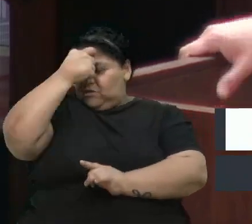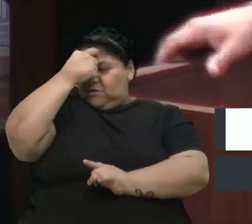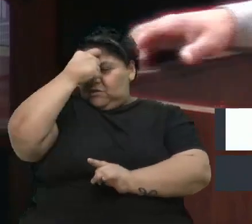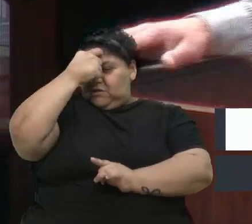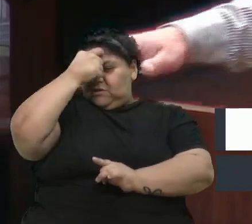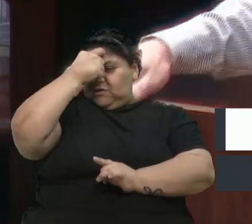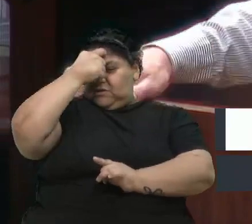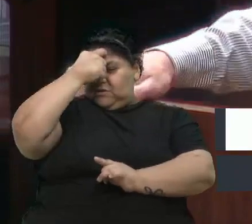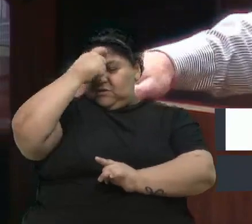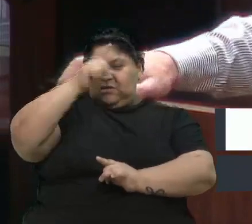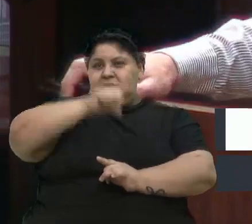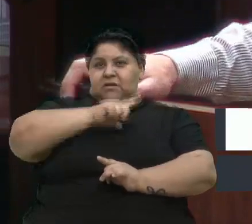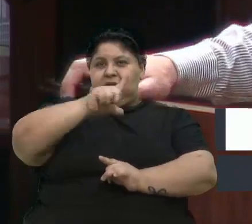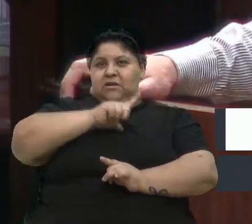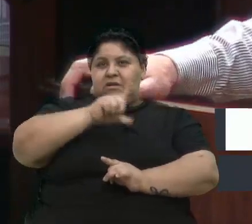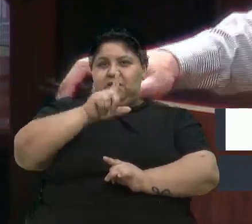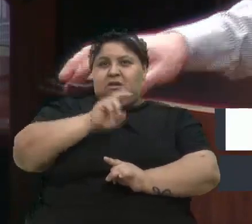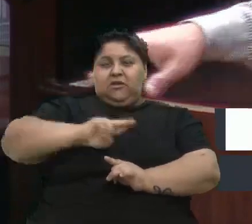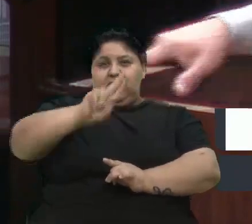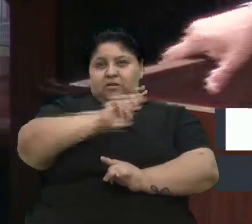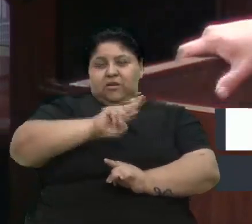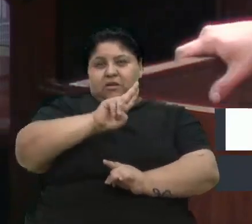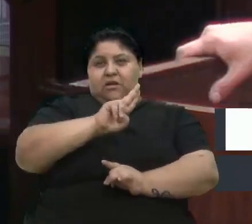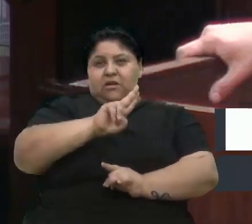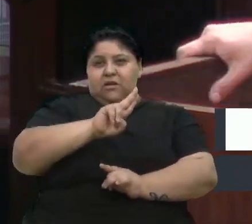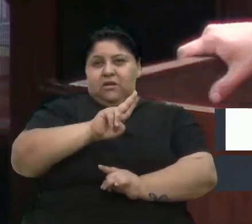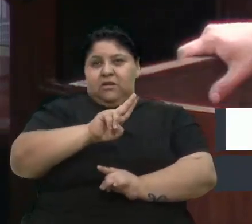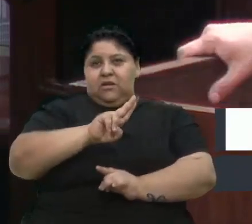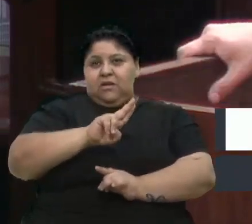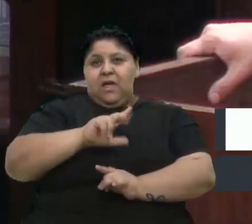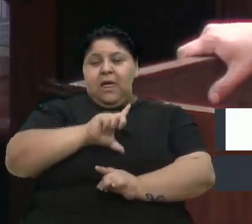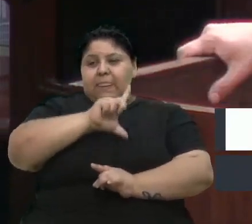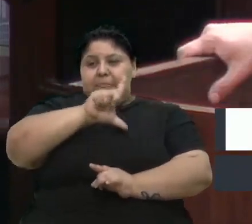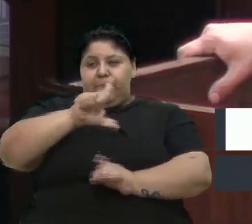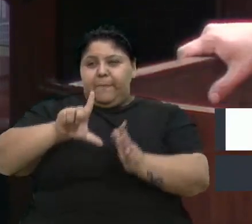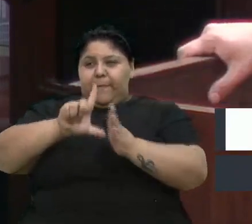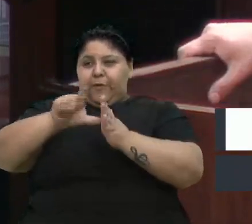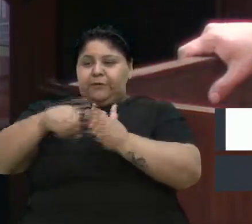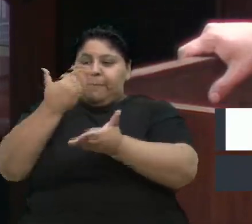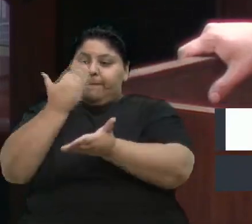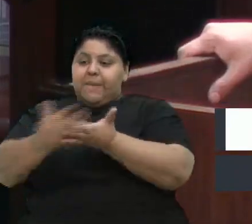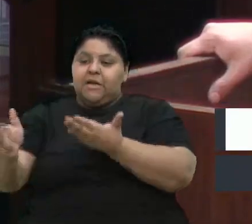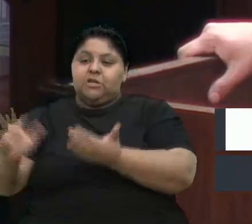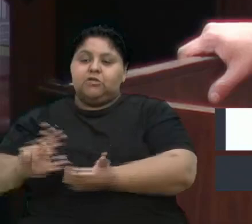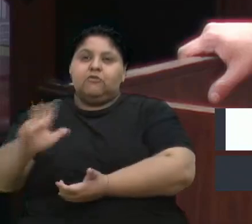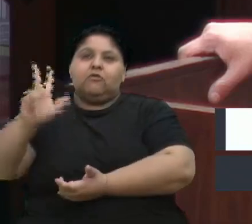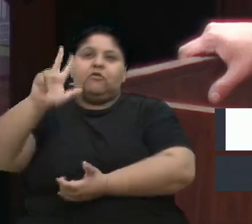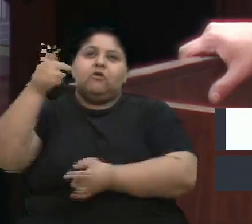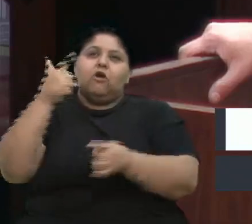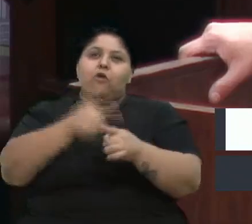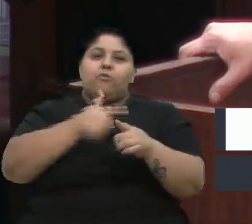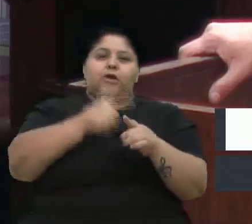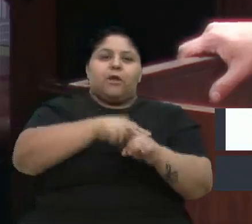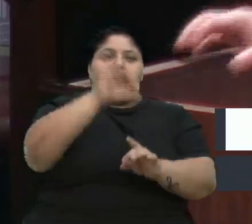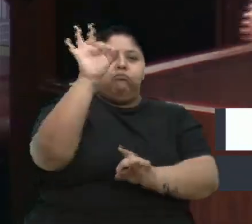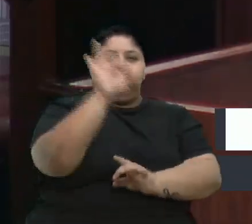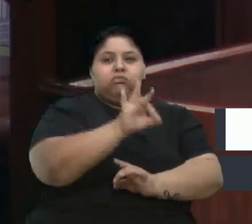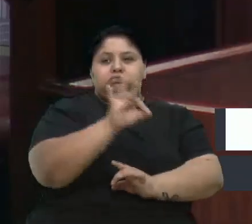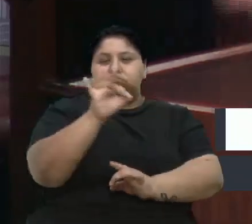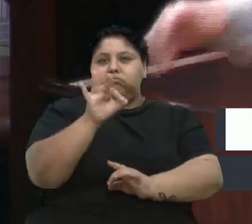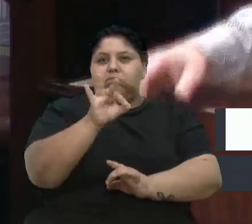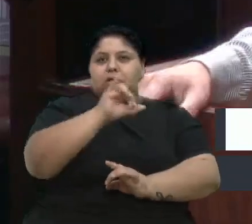tem ele e você não utiliza, ele acaba sendo desvalorizado. Porque os insumos todos